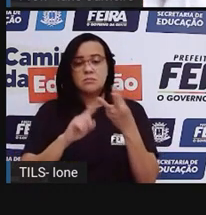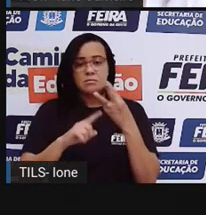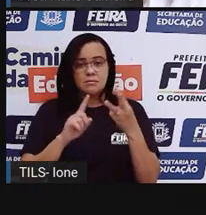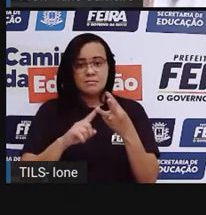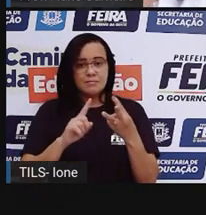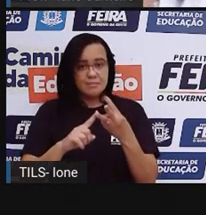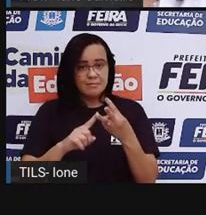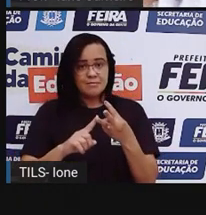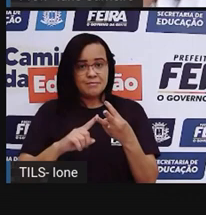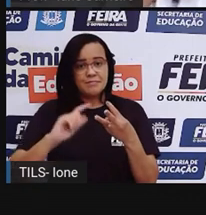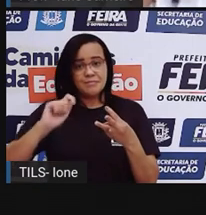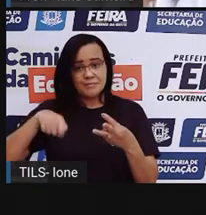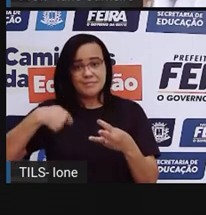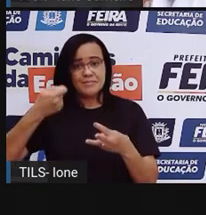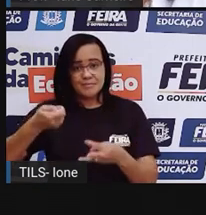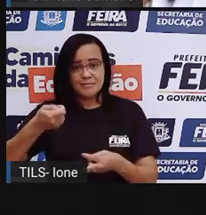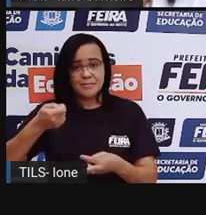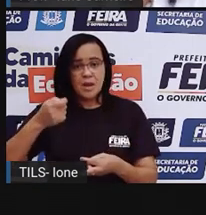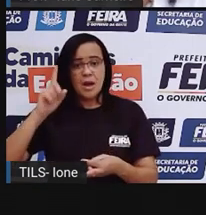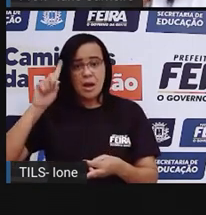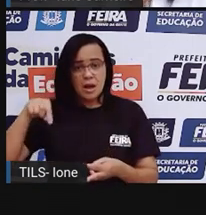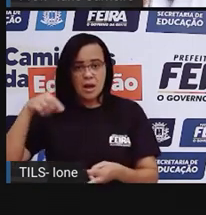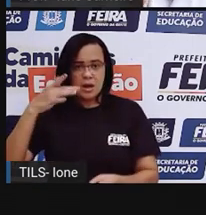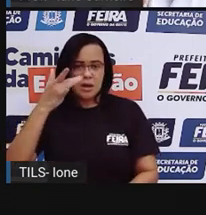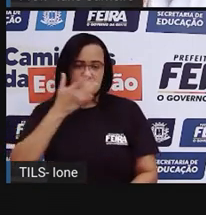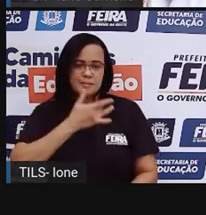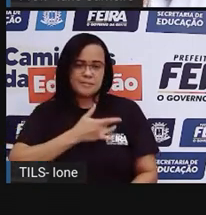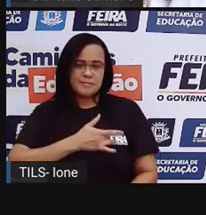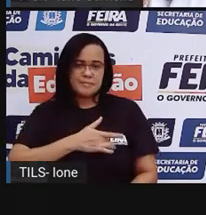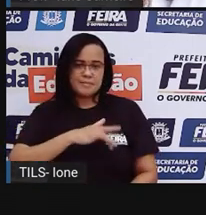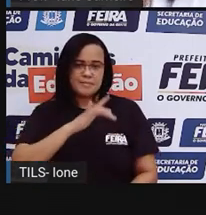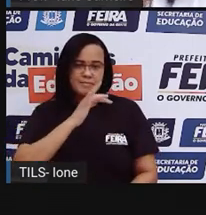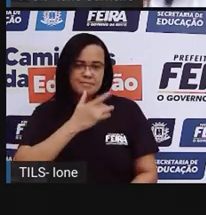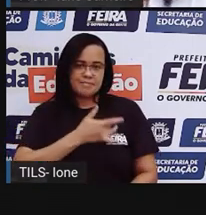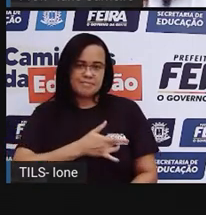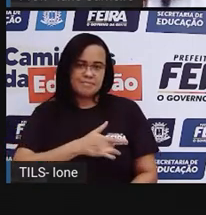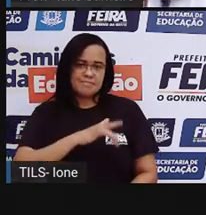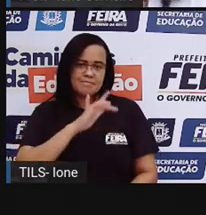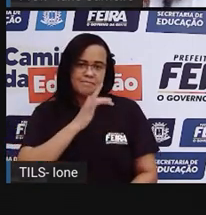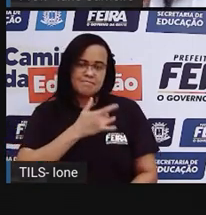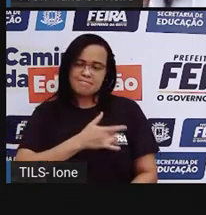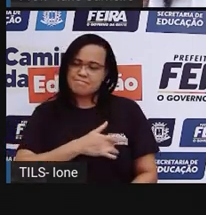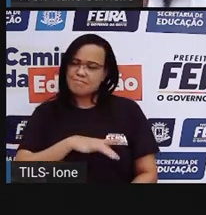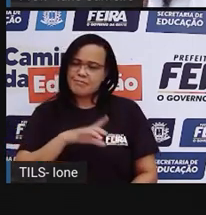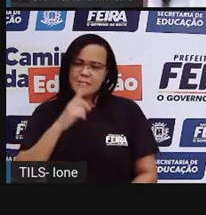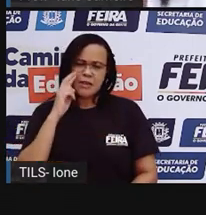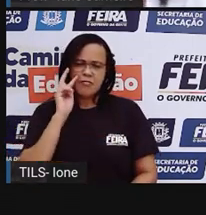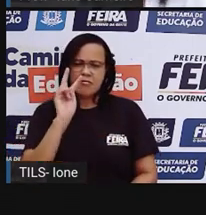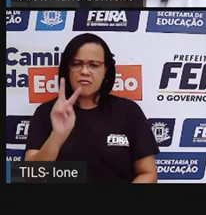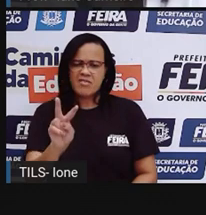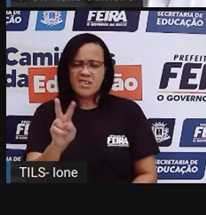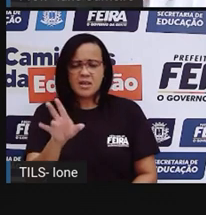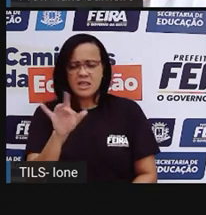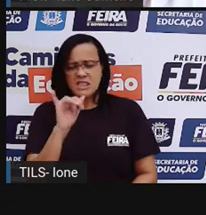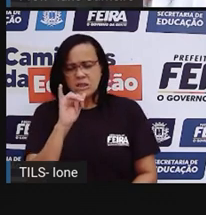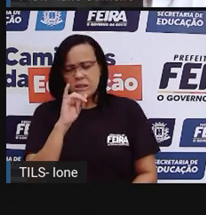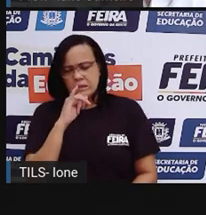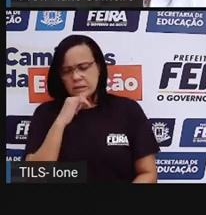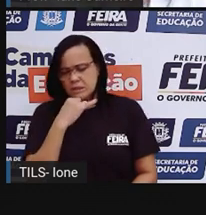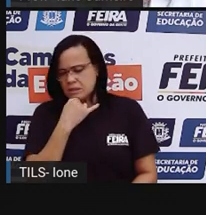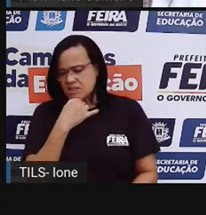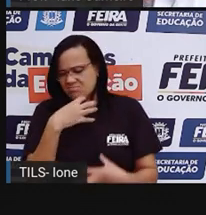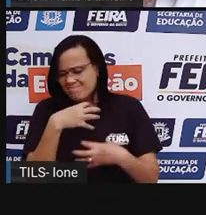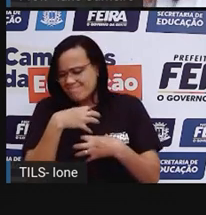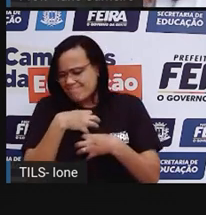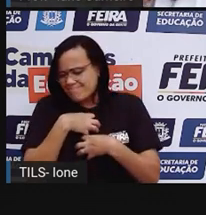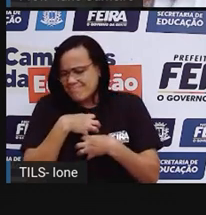Pró falou que a gente é normal a gente se sentir assim, né? Às vezes, a gente olha uma situação e a gente fala, poxa, que triste aquilo. chega o coração